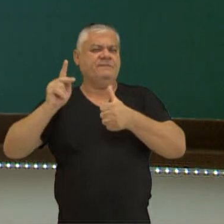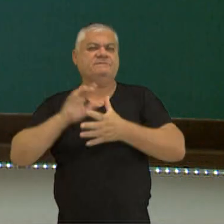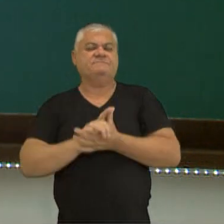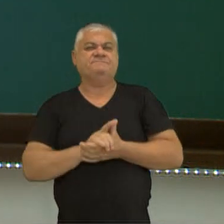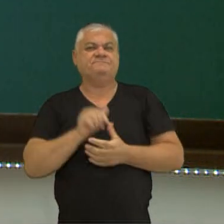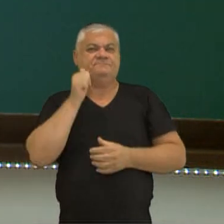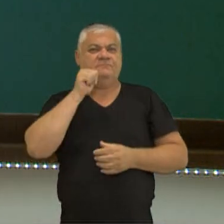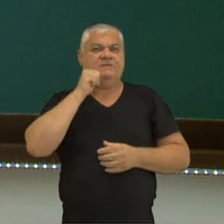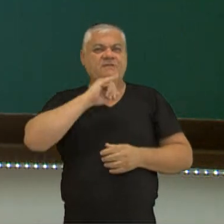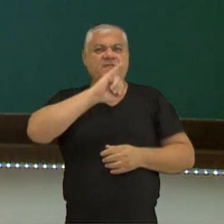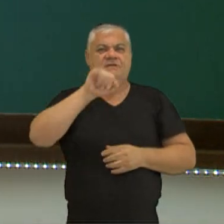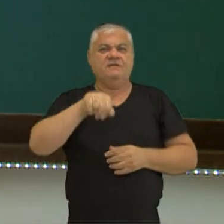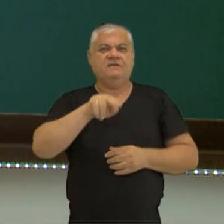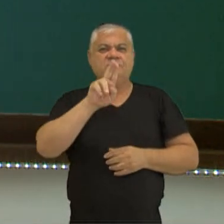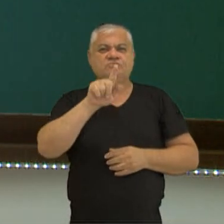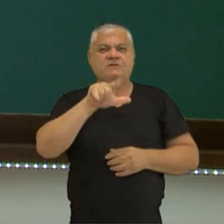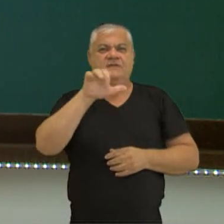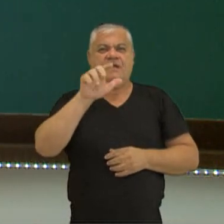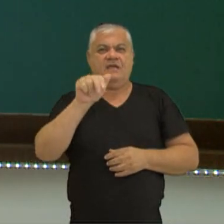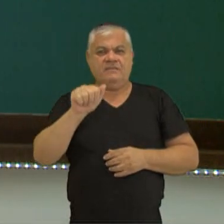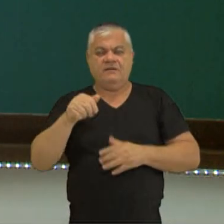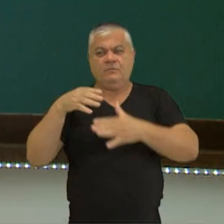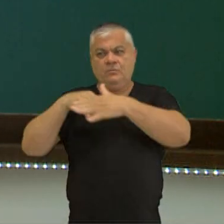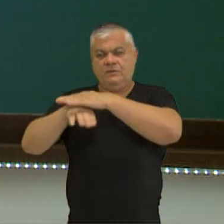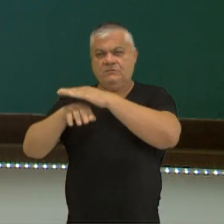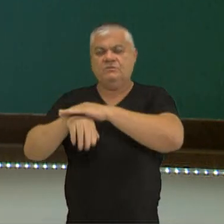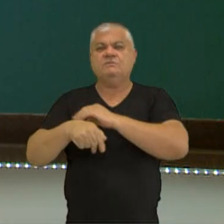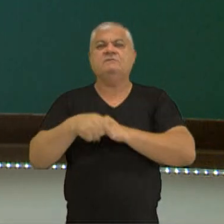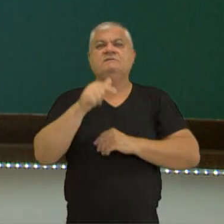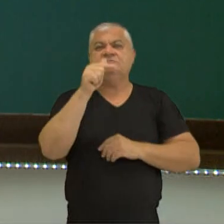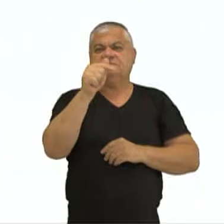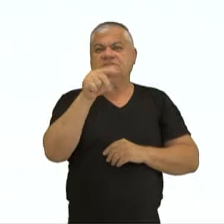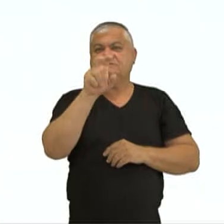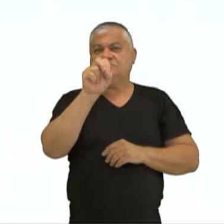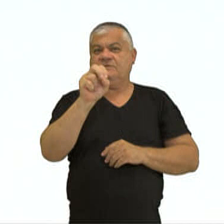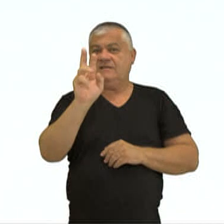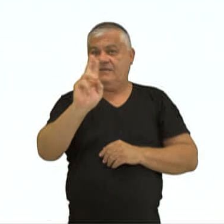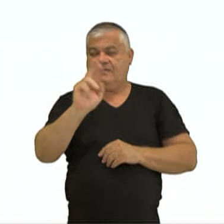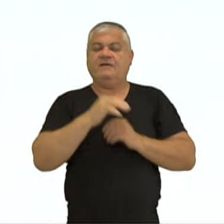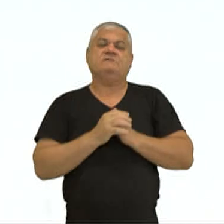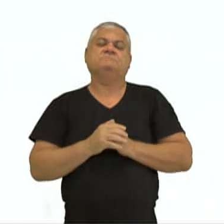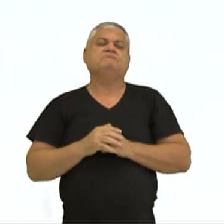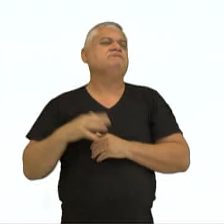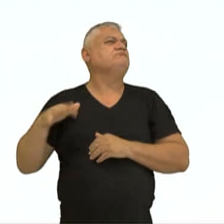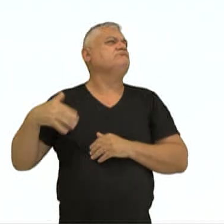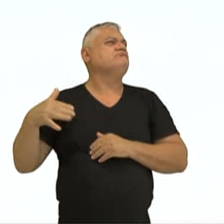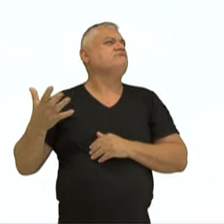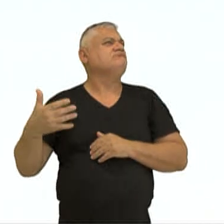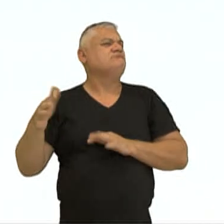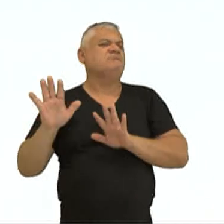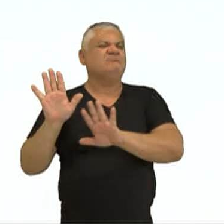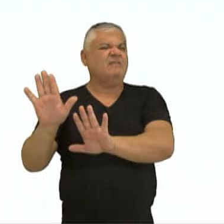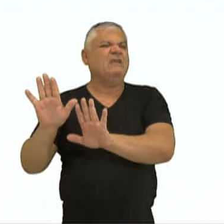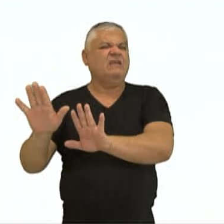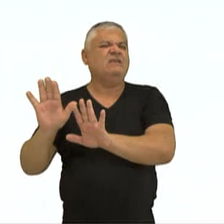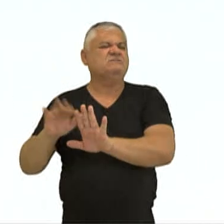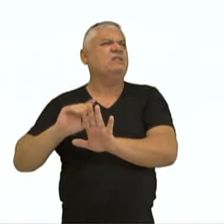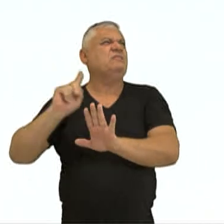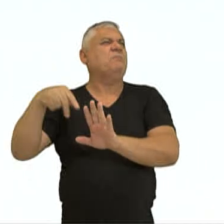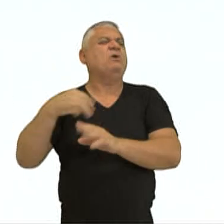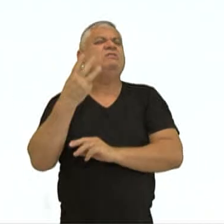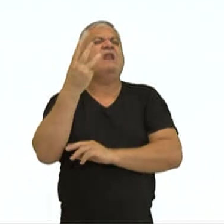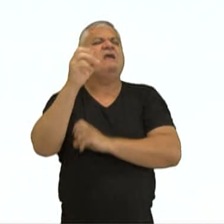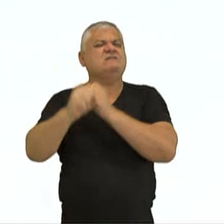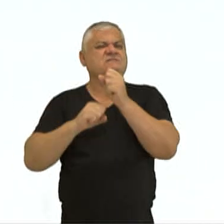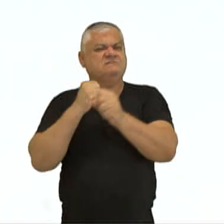Juliana depositou R$ 750 em uma caderneta de poupança, decidiu que só ia sacar esse dinheiro depois de